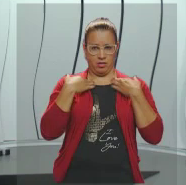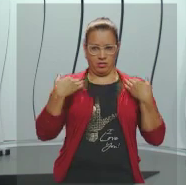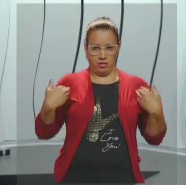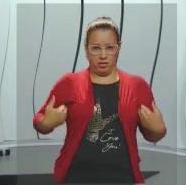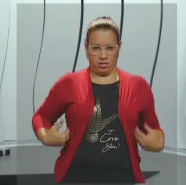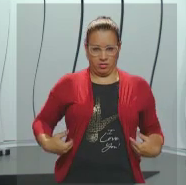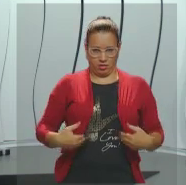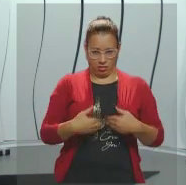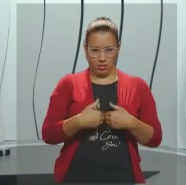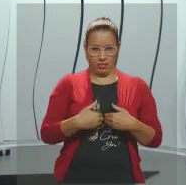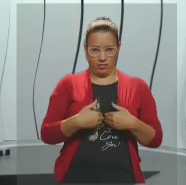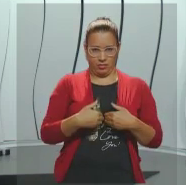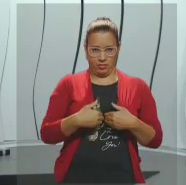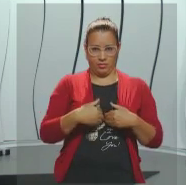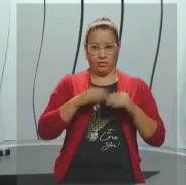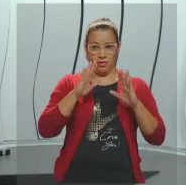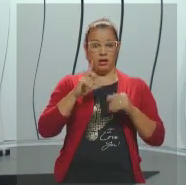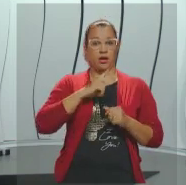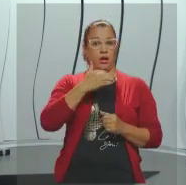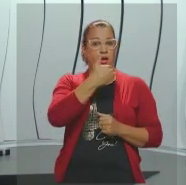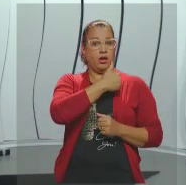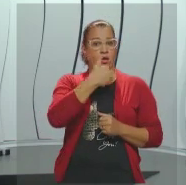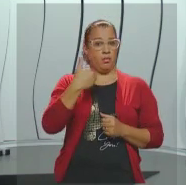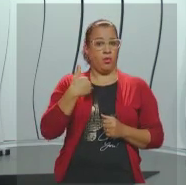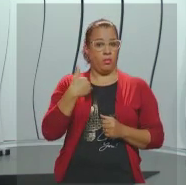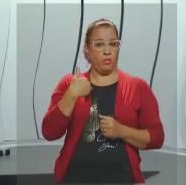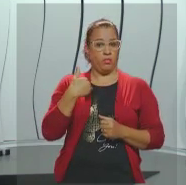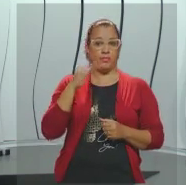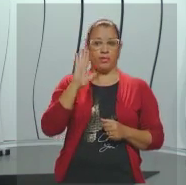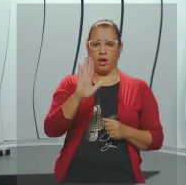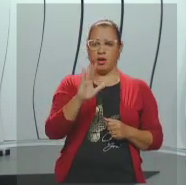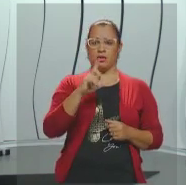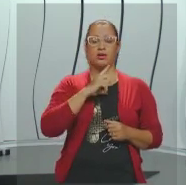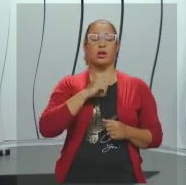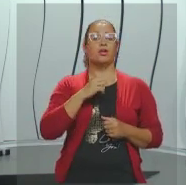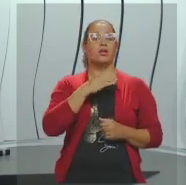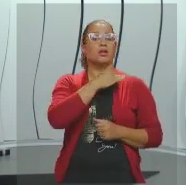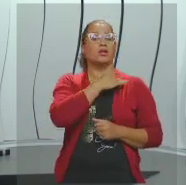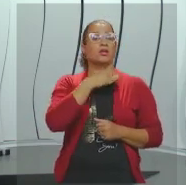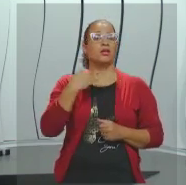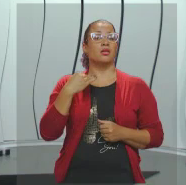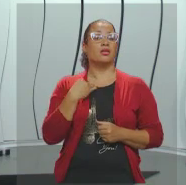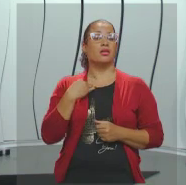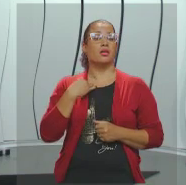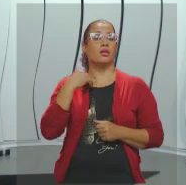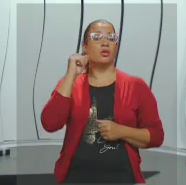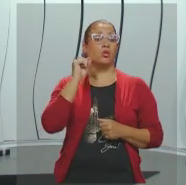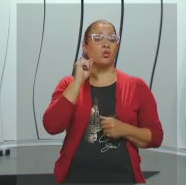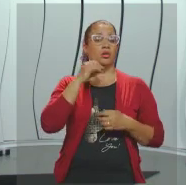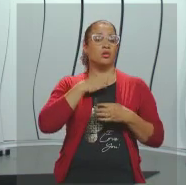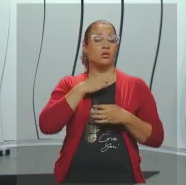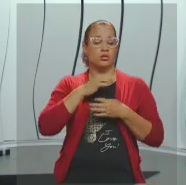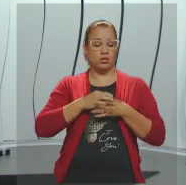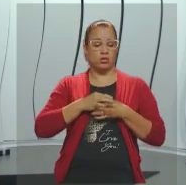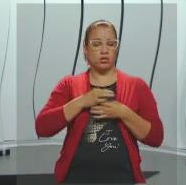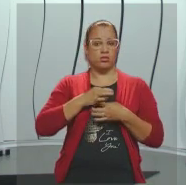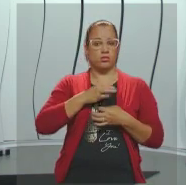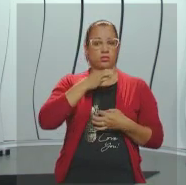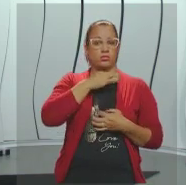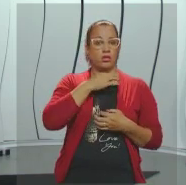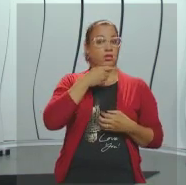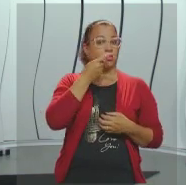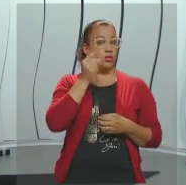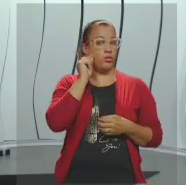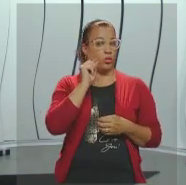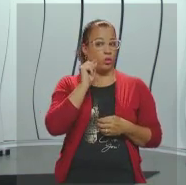nessa região toda aqui, né? E o pulmão vai estar lá dentro. Aí a gente está entrando nas vias aéreas inferiores. Até agora nós